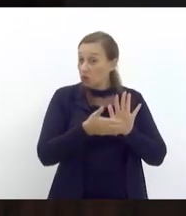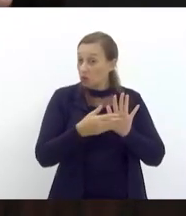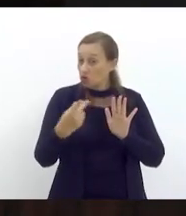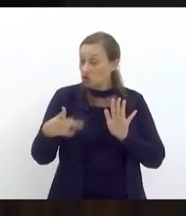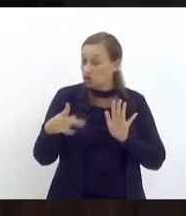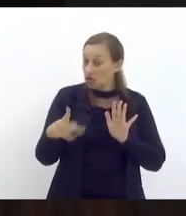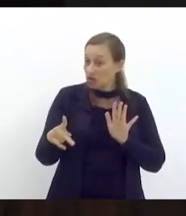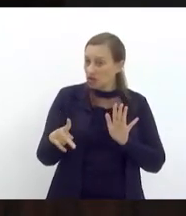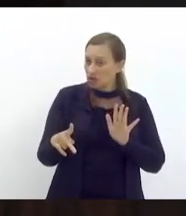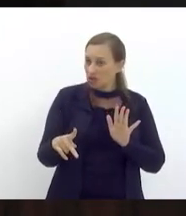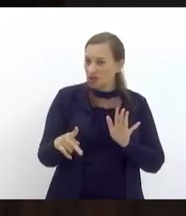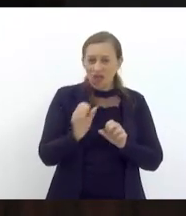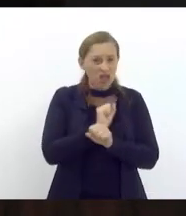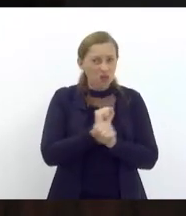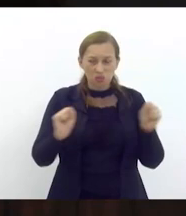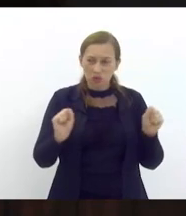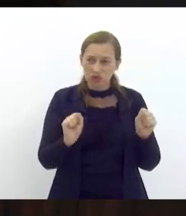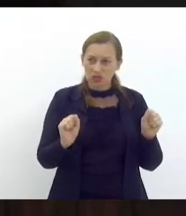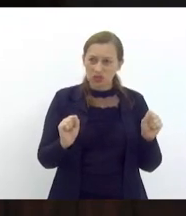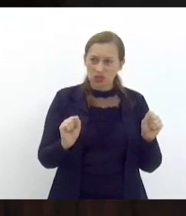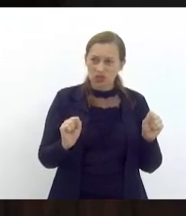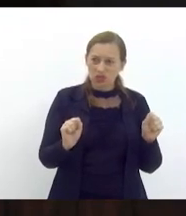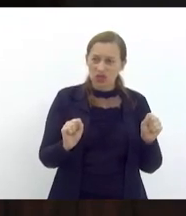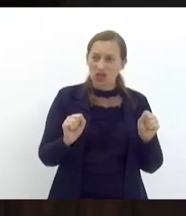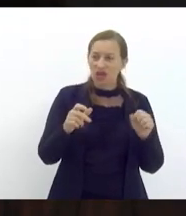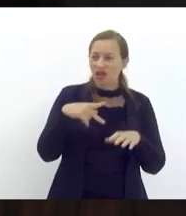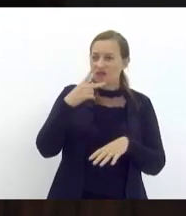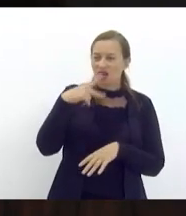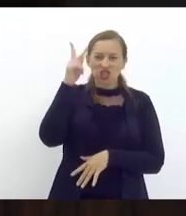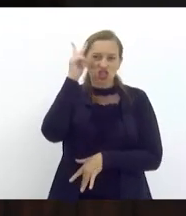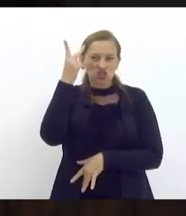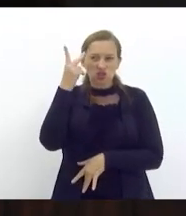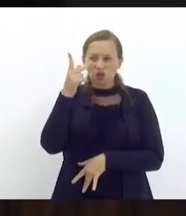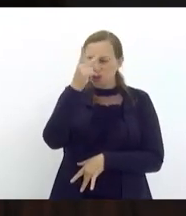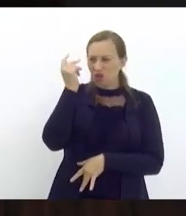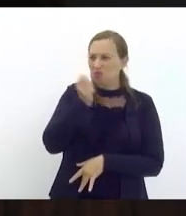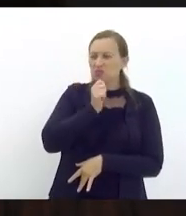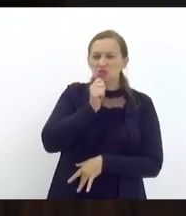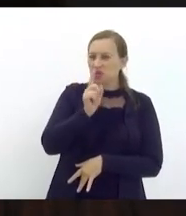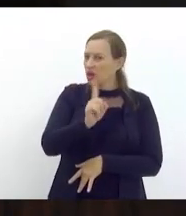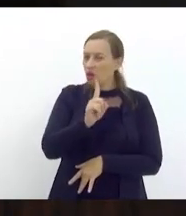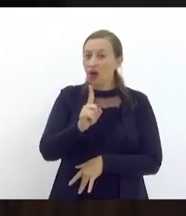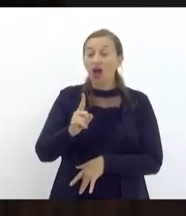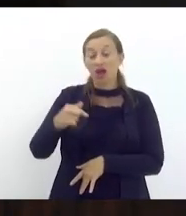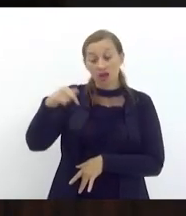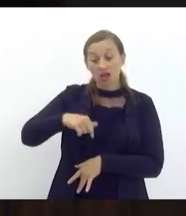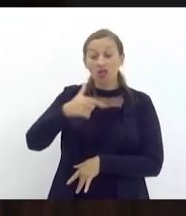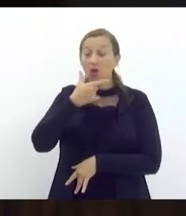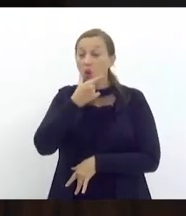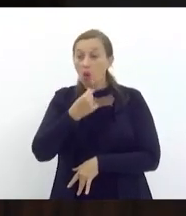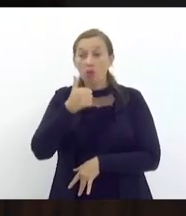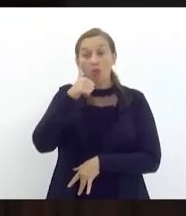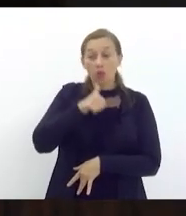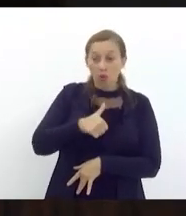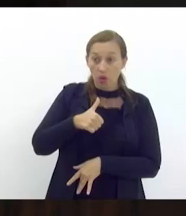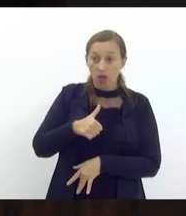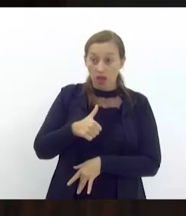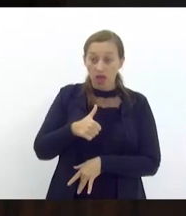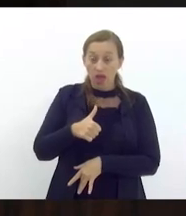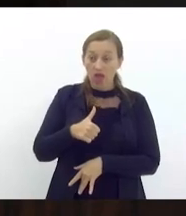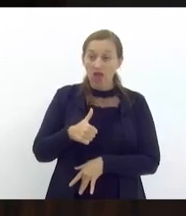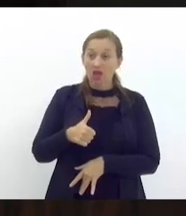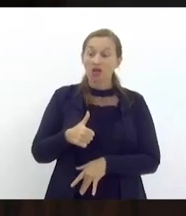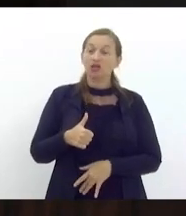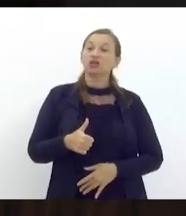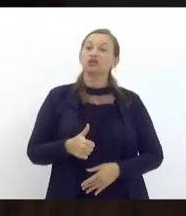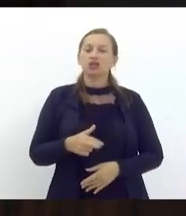é humanamente impossível e ninguém aqui vai ficar contando história para ninguém aqui só tem homem e mulher maduro votado pelo povo